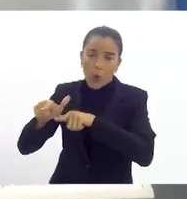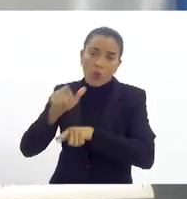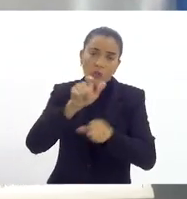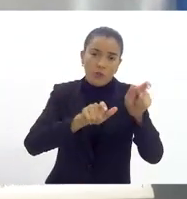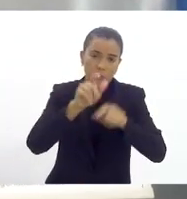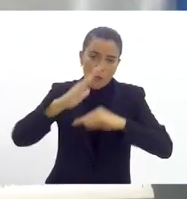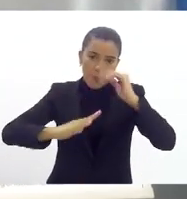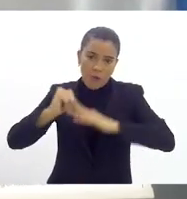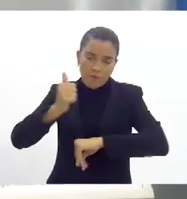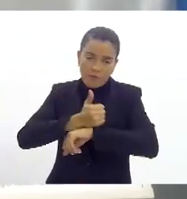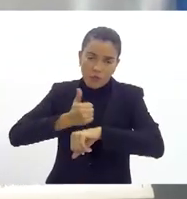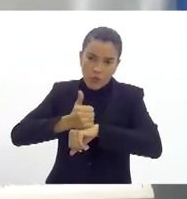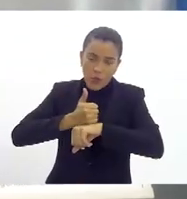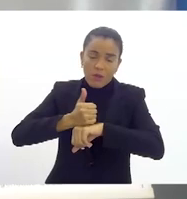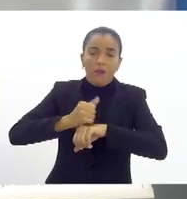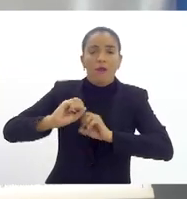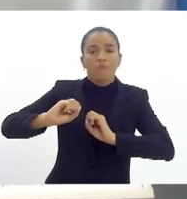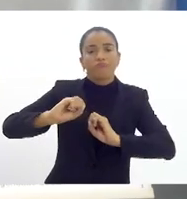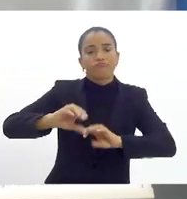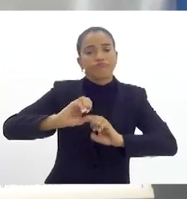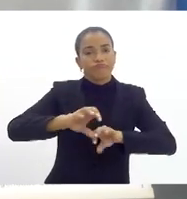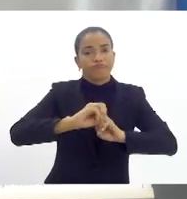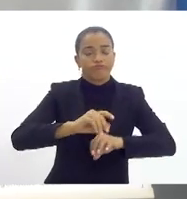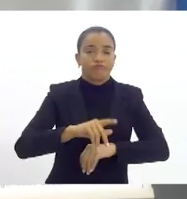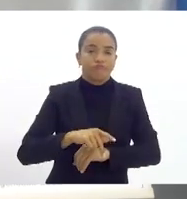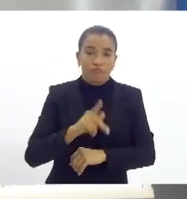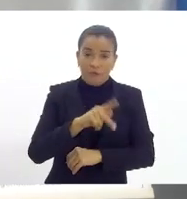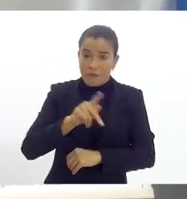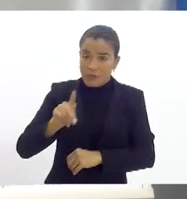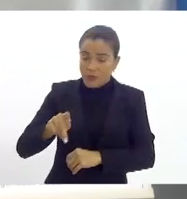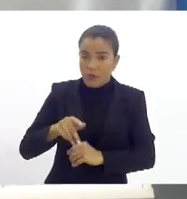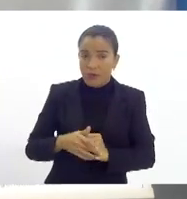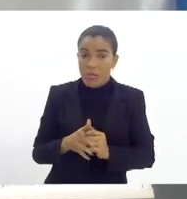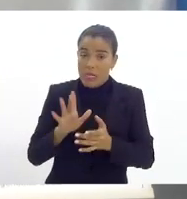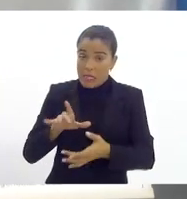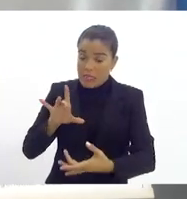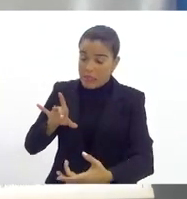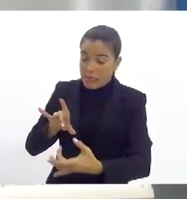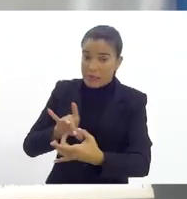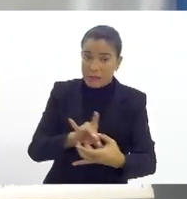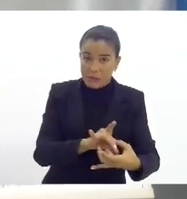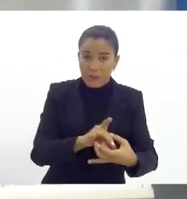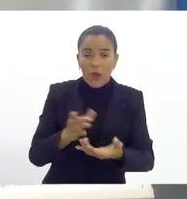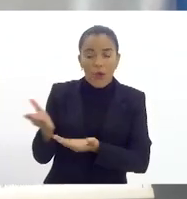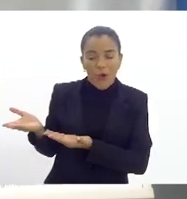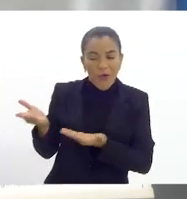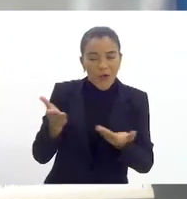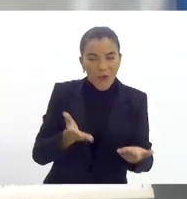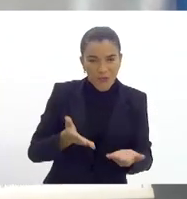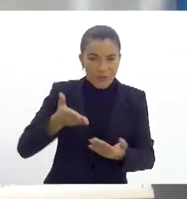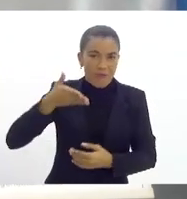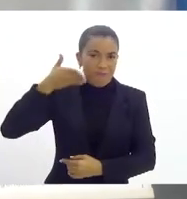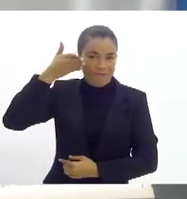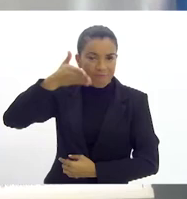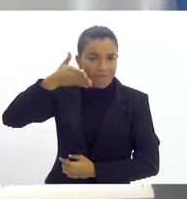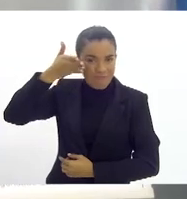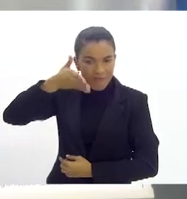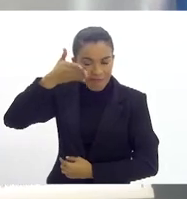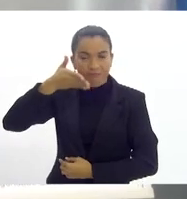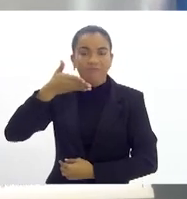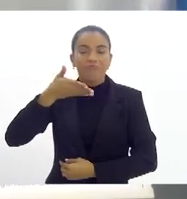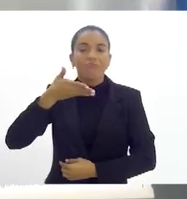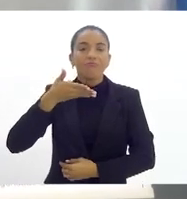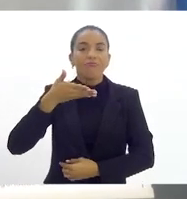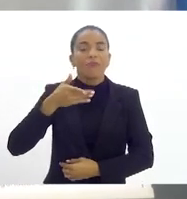profissionais docentes nesse nessas empresas nesse sentido eu gostaria de convidar para fazer uso da palavra